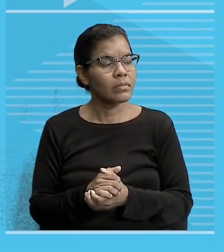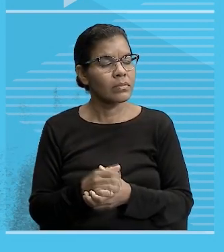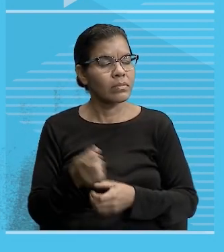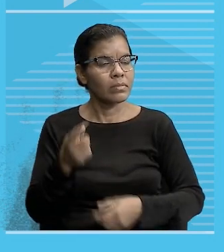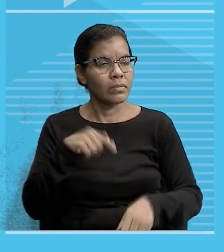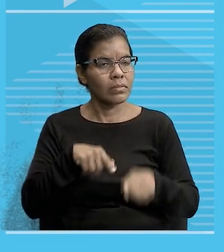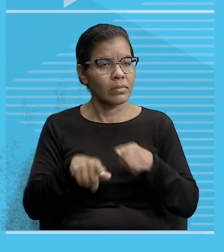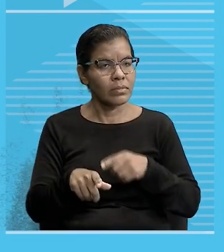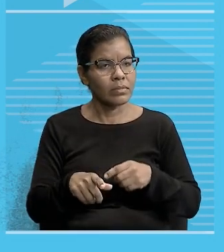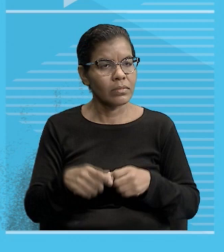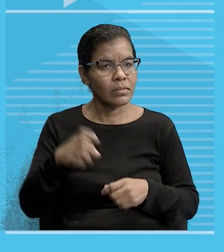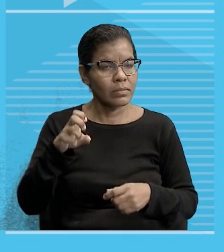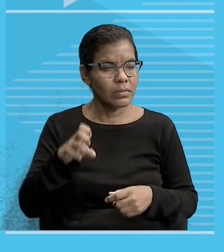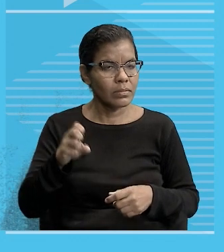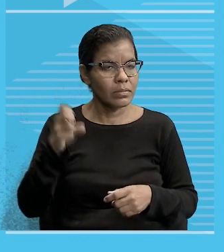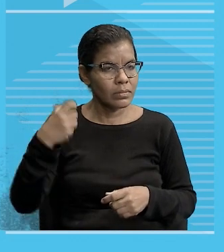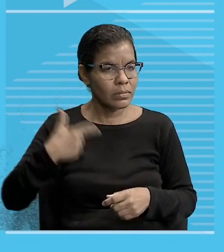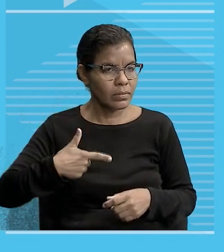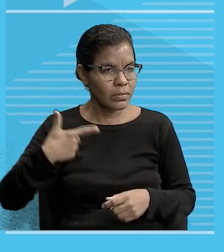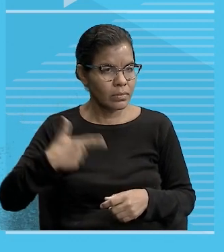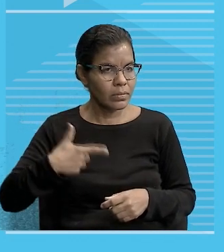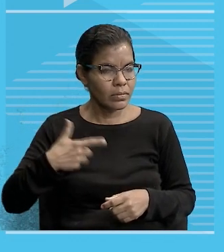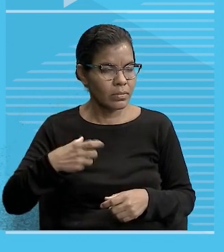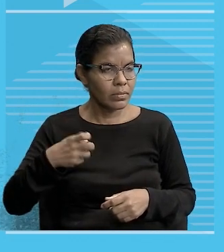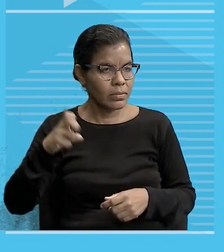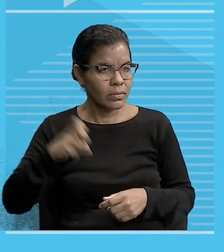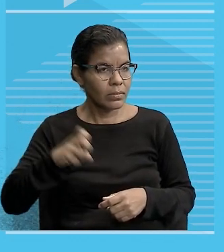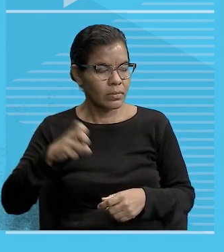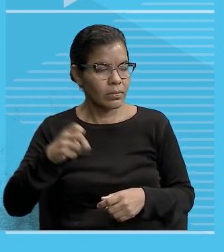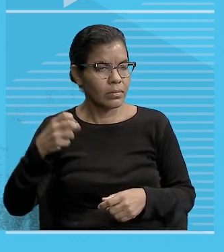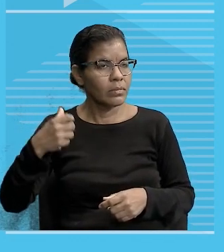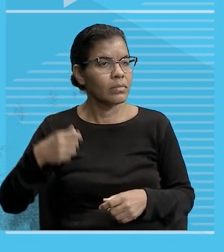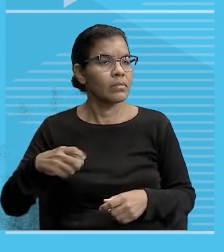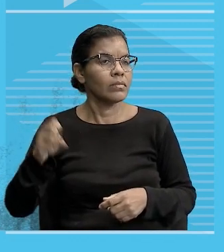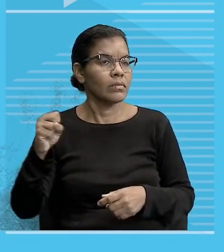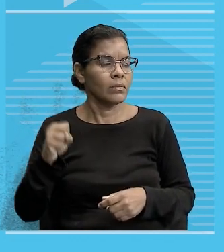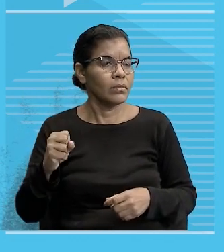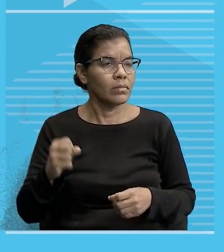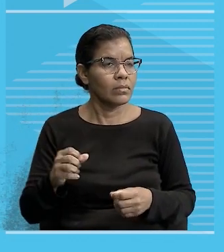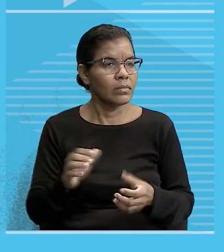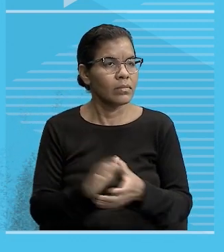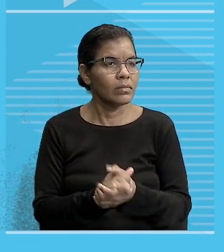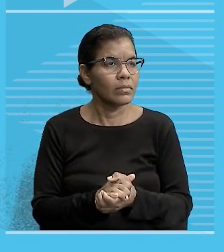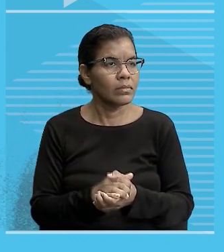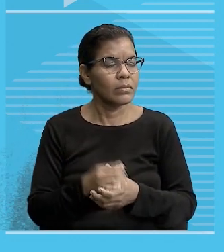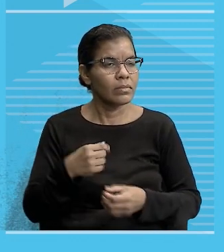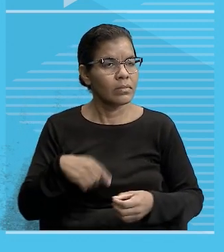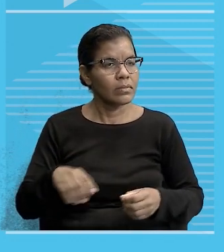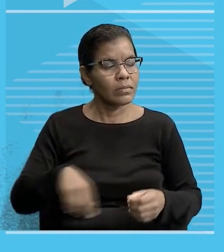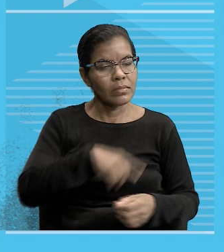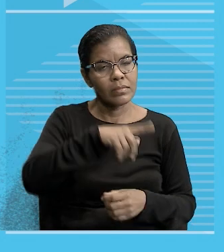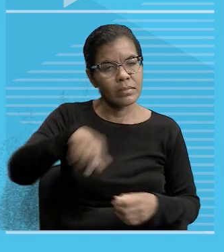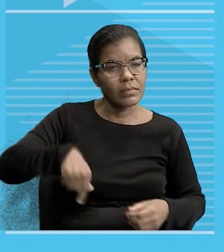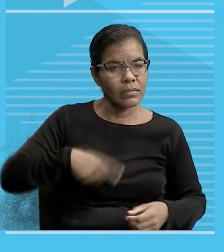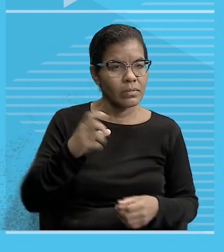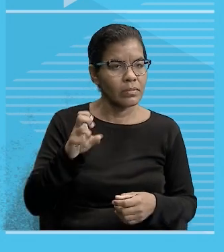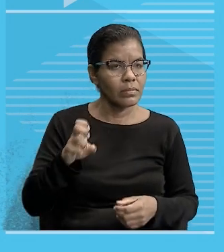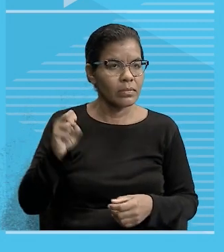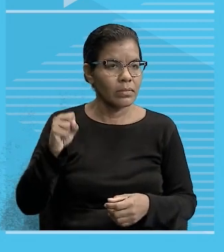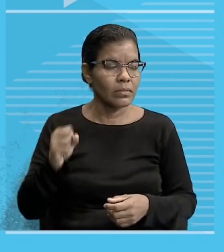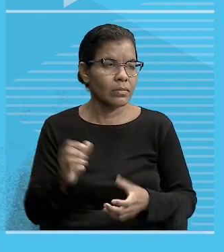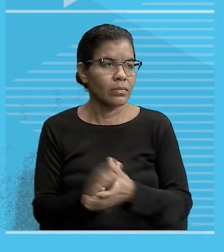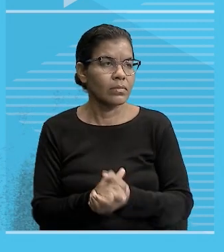S que é o quinto s aconteça isso para que todas esses 5S